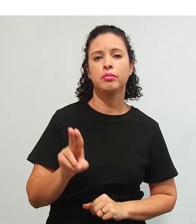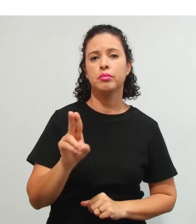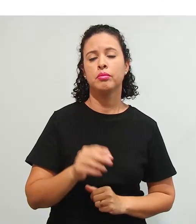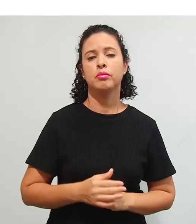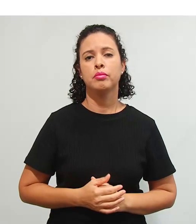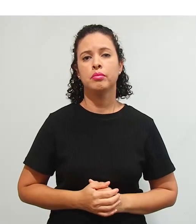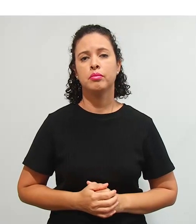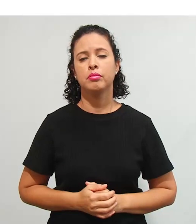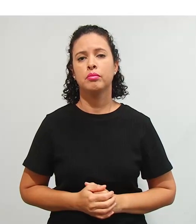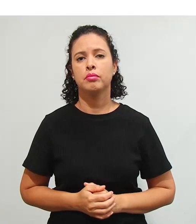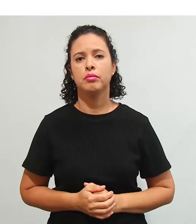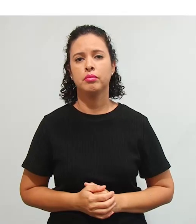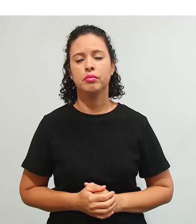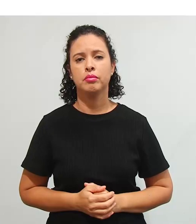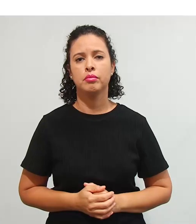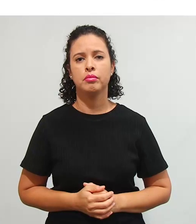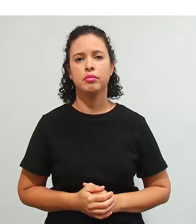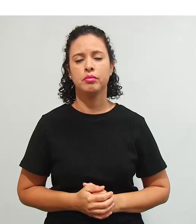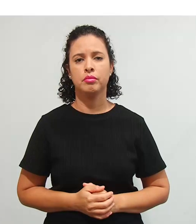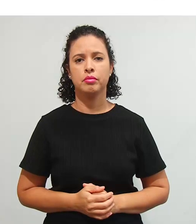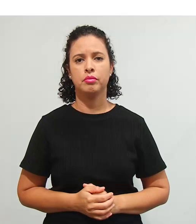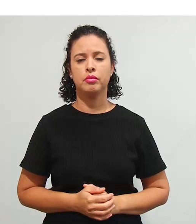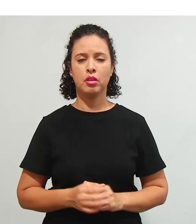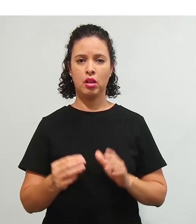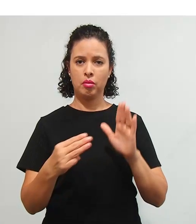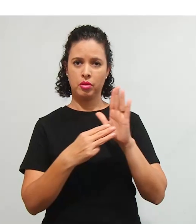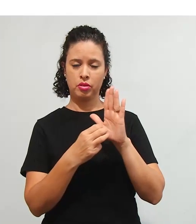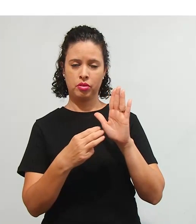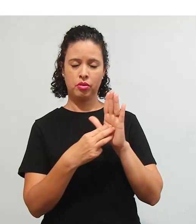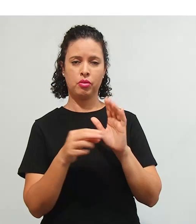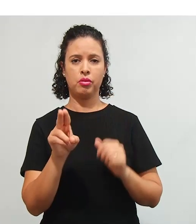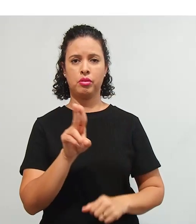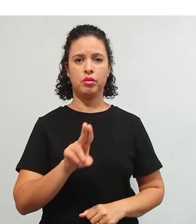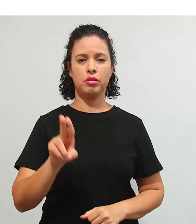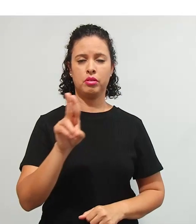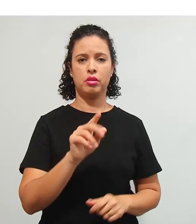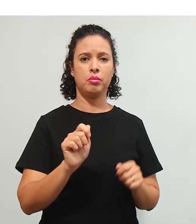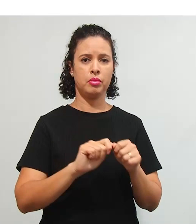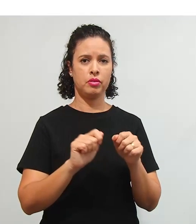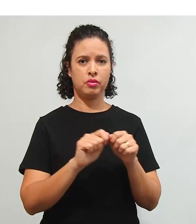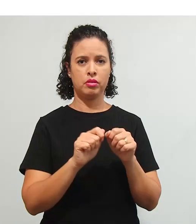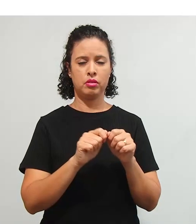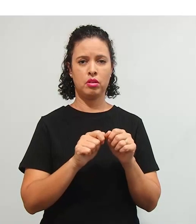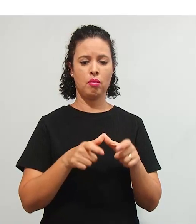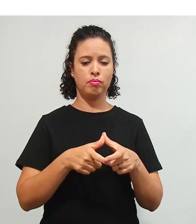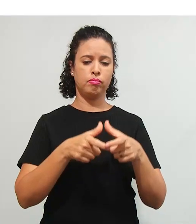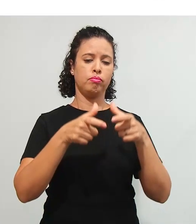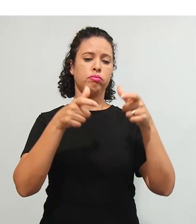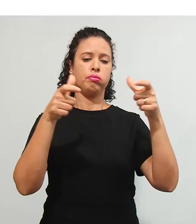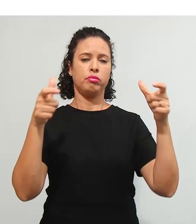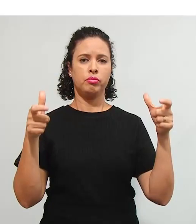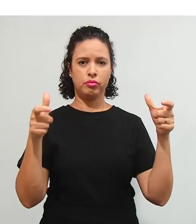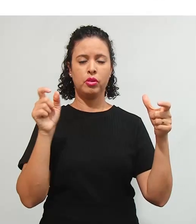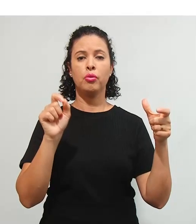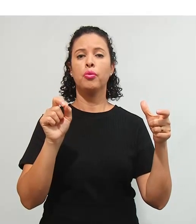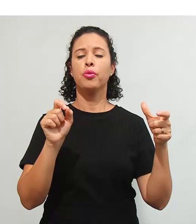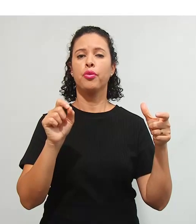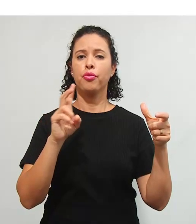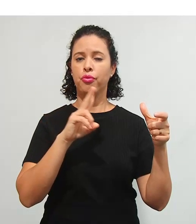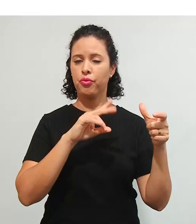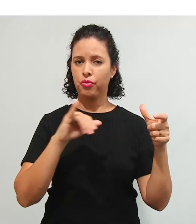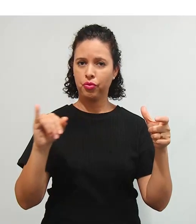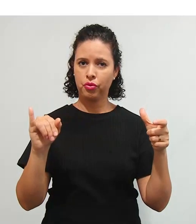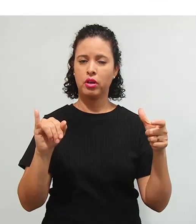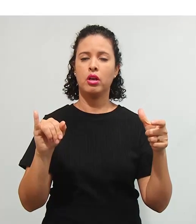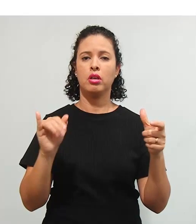utilizada para construir o quê? Para construir o montante que